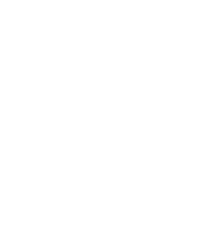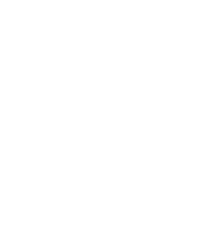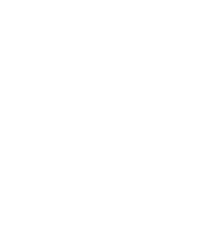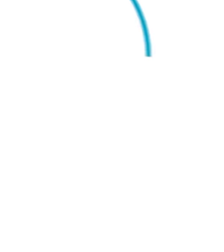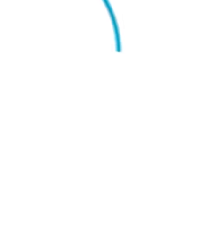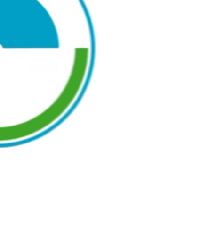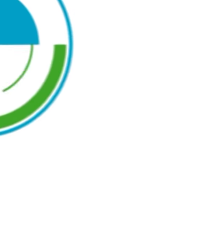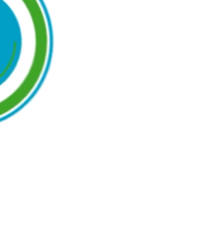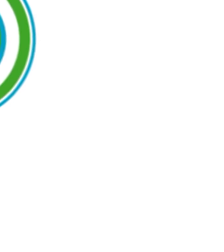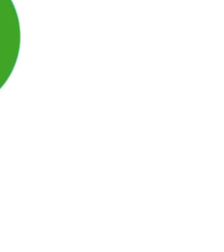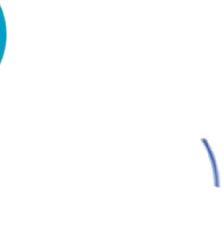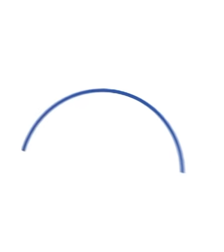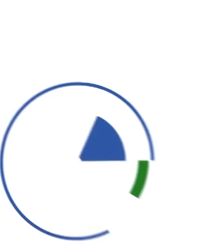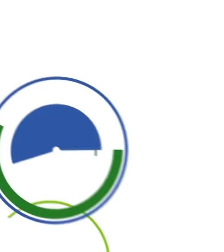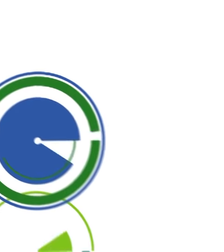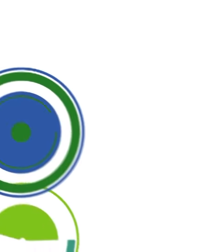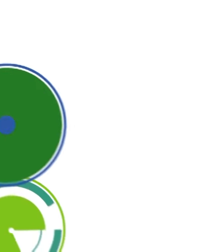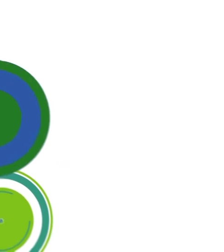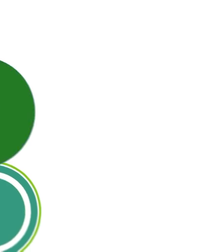e